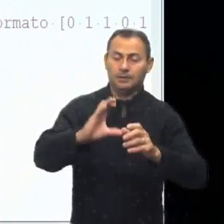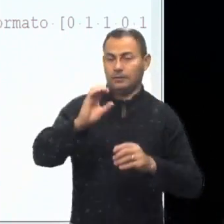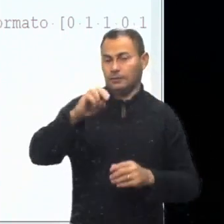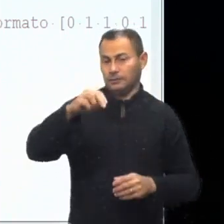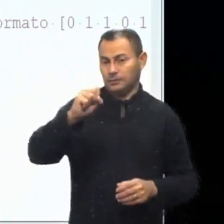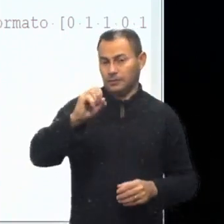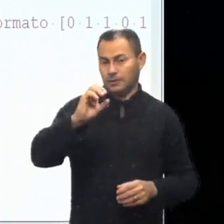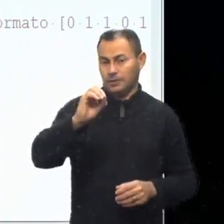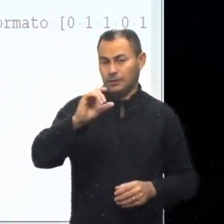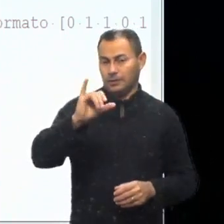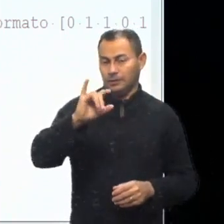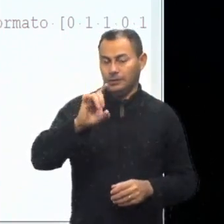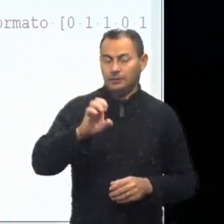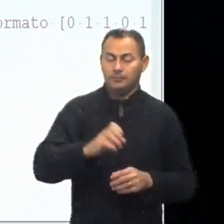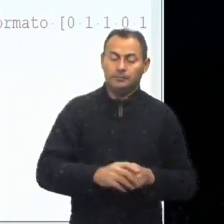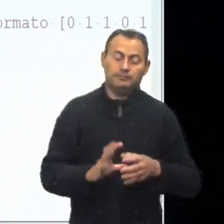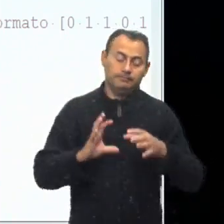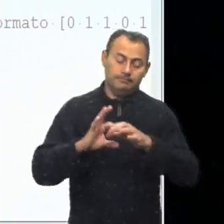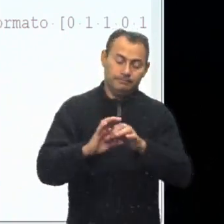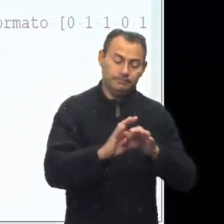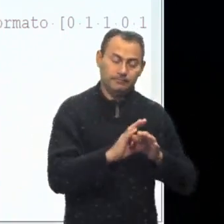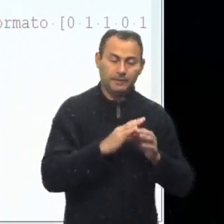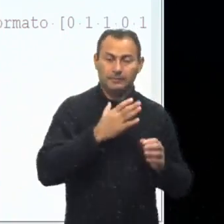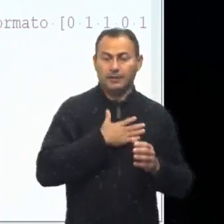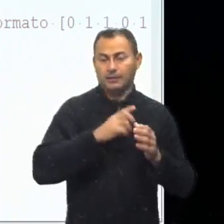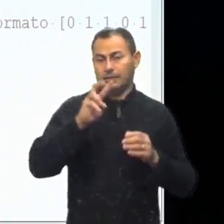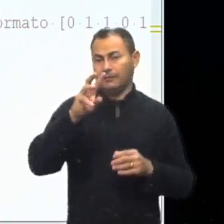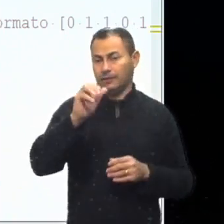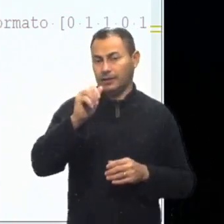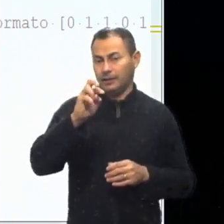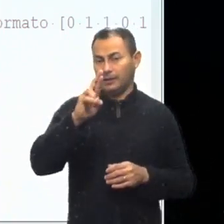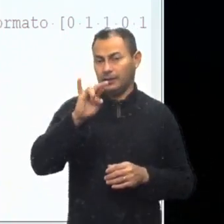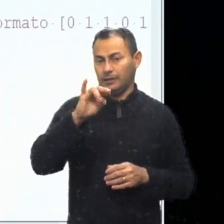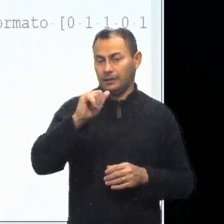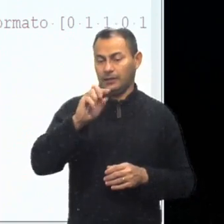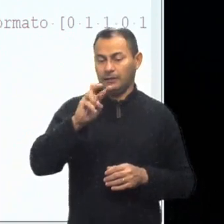console vai ser associado à minha variável f.